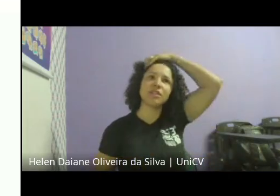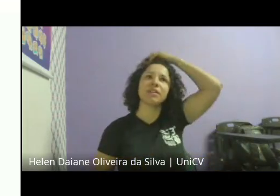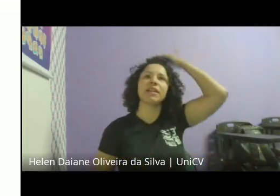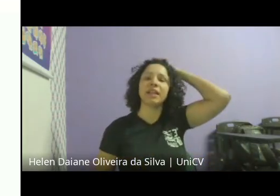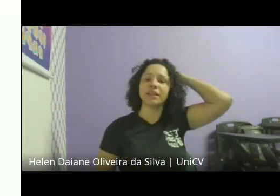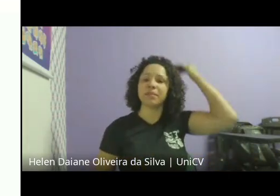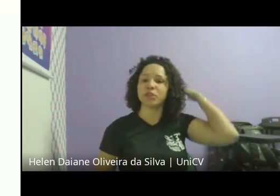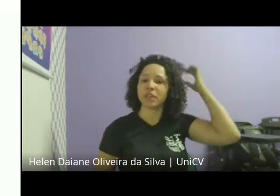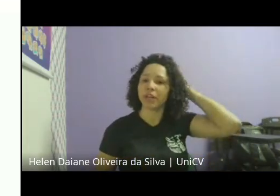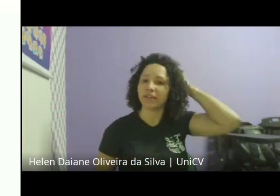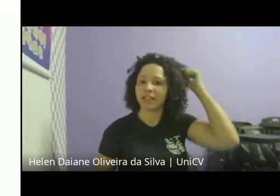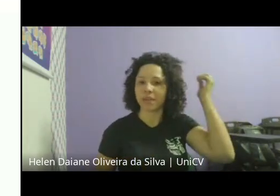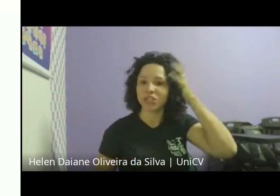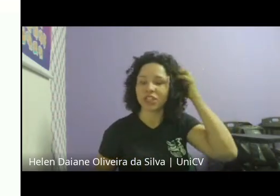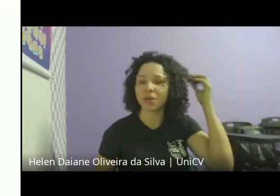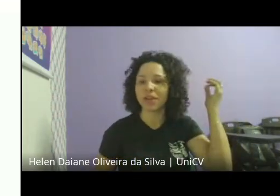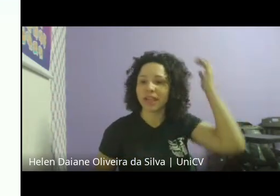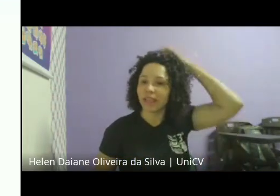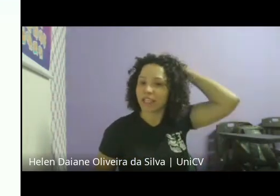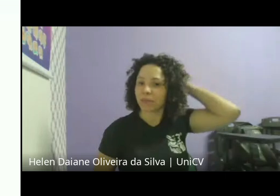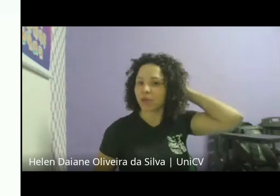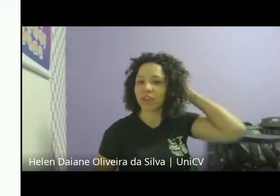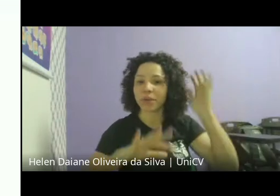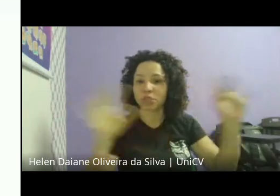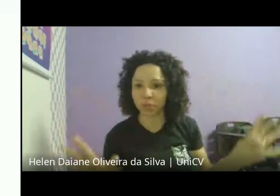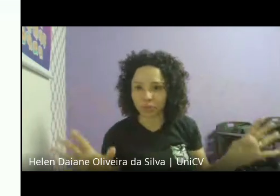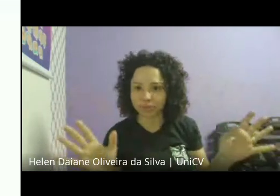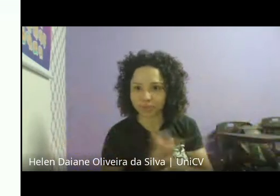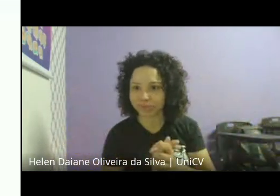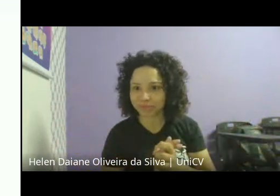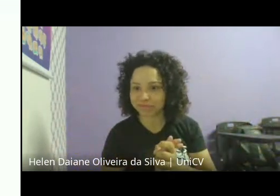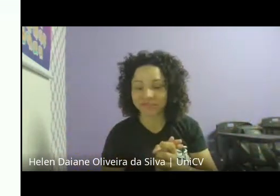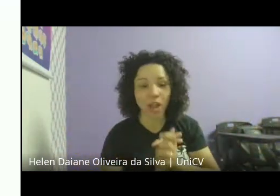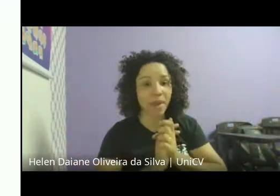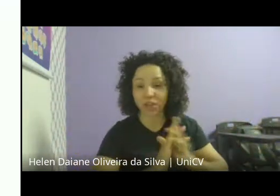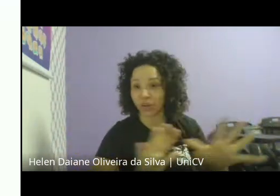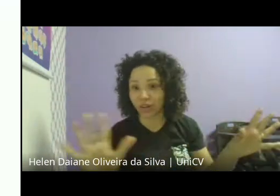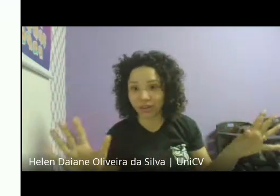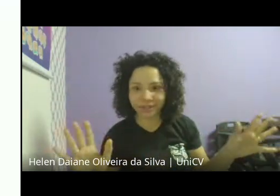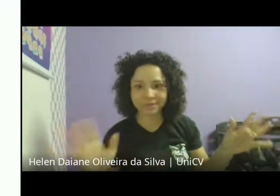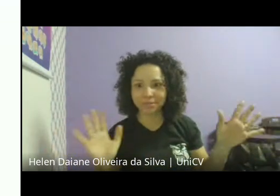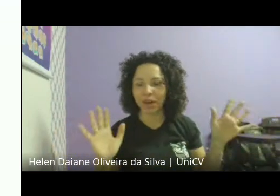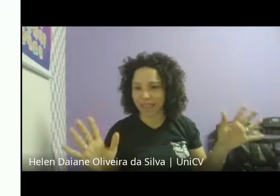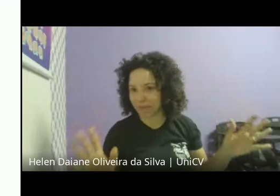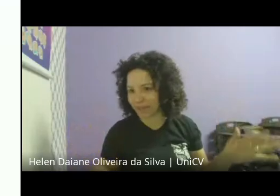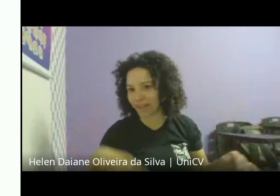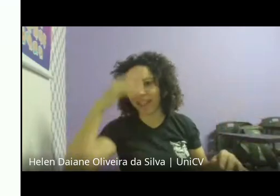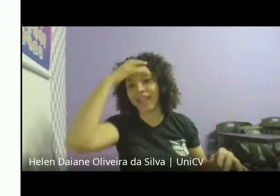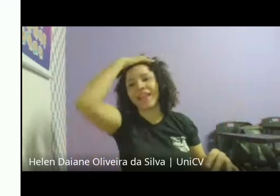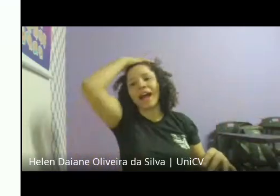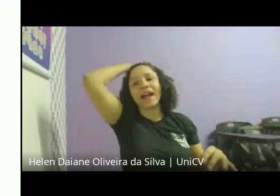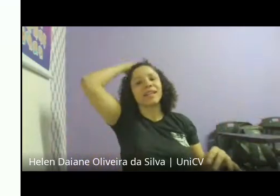essa dívida aqui, da pessoa que morava aqui na minha região, e esse pessoal que veio cobrar sumiu. A maior